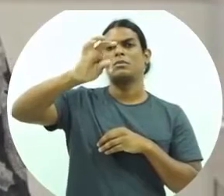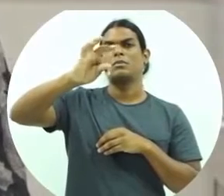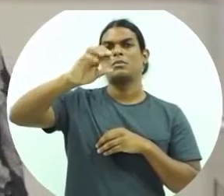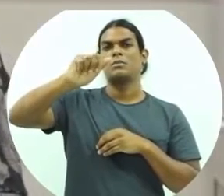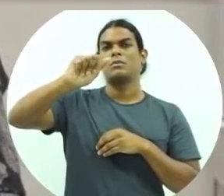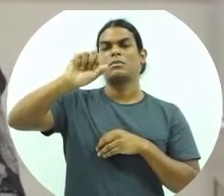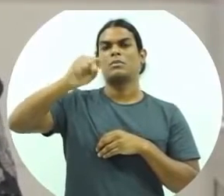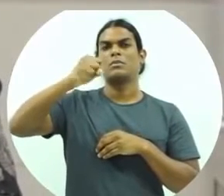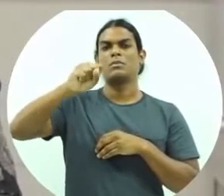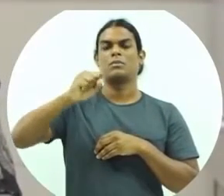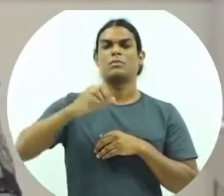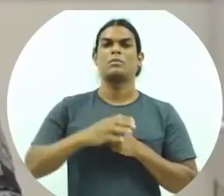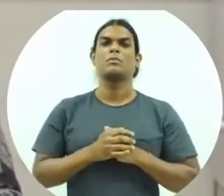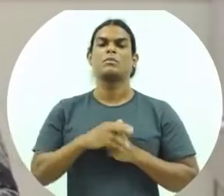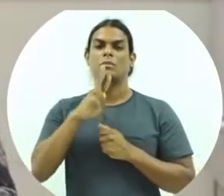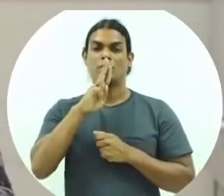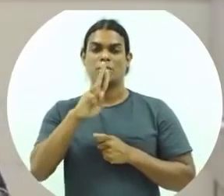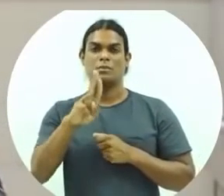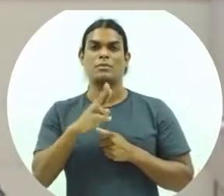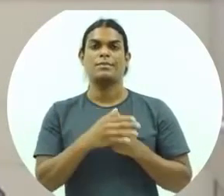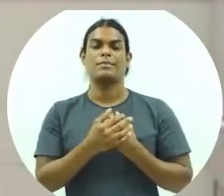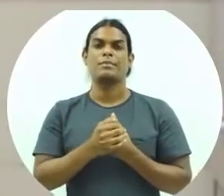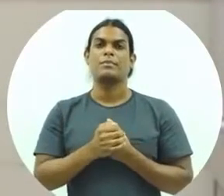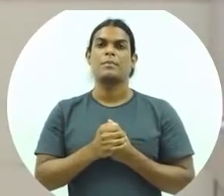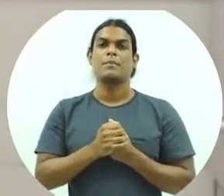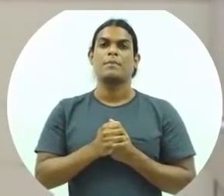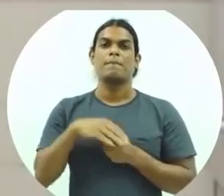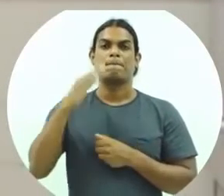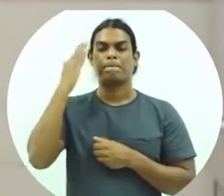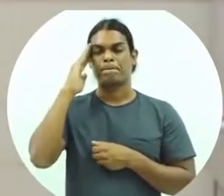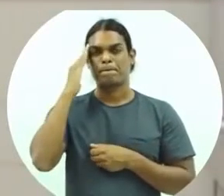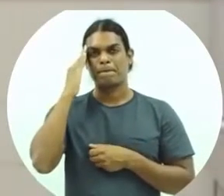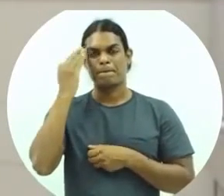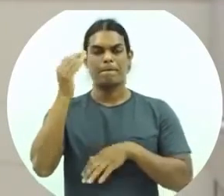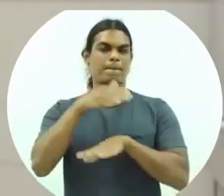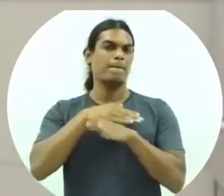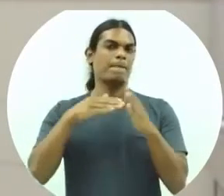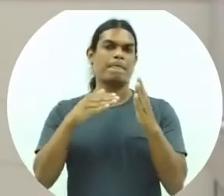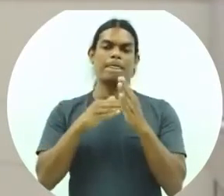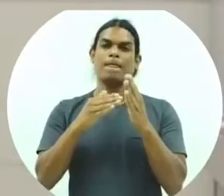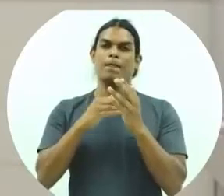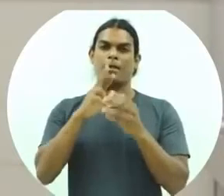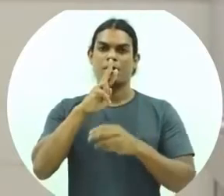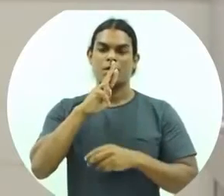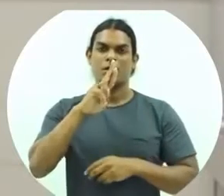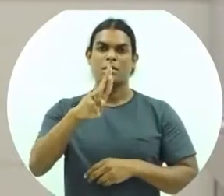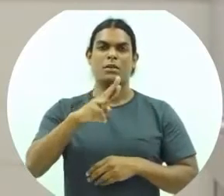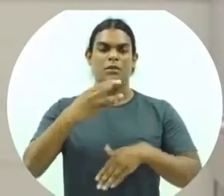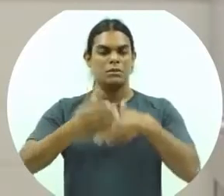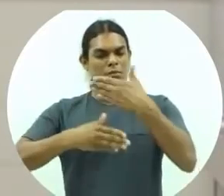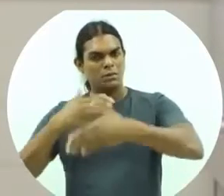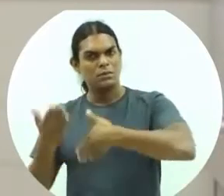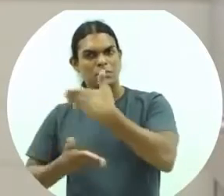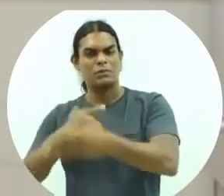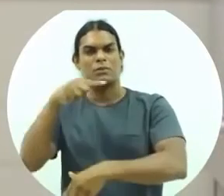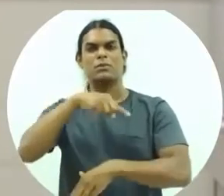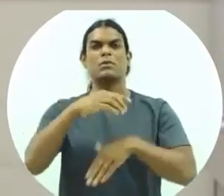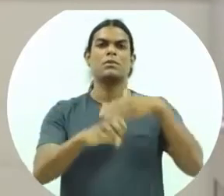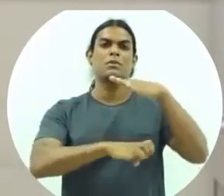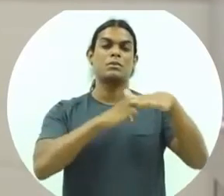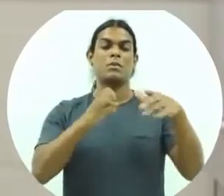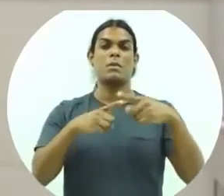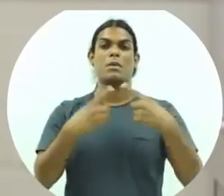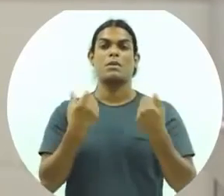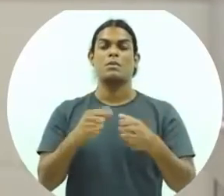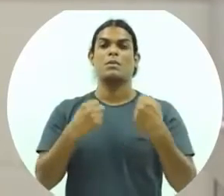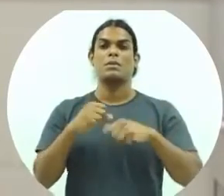e resultados. É simples, visa o conhecimento de resultados que estão sendo desenvolvidos pela organização.